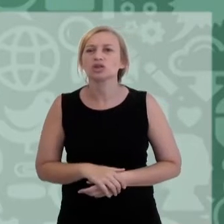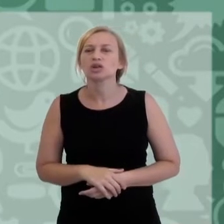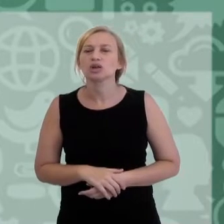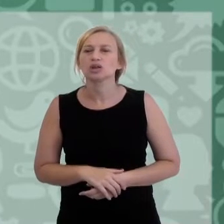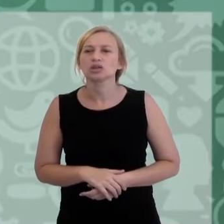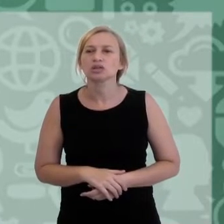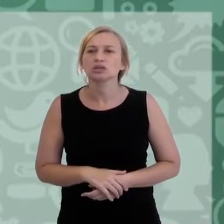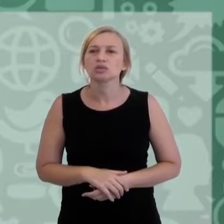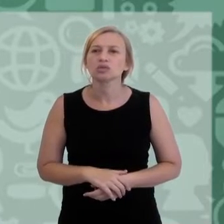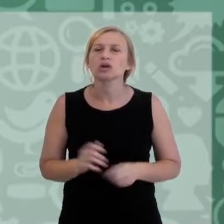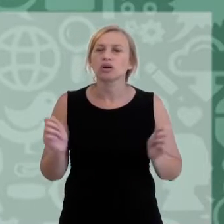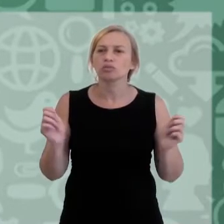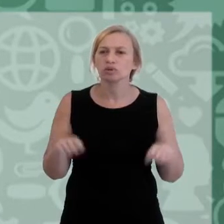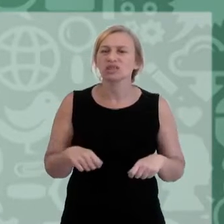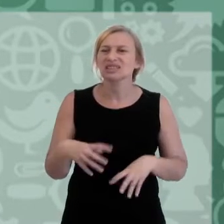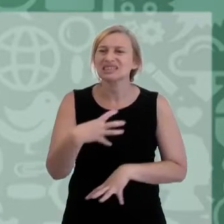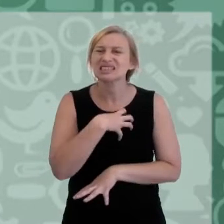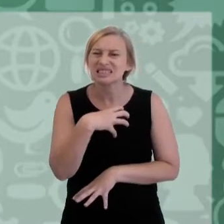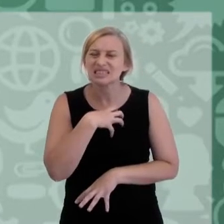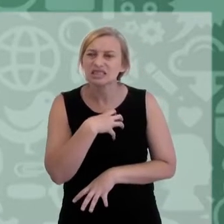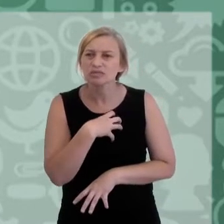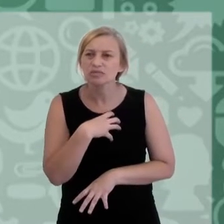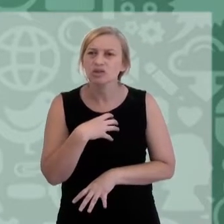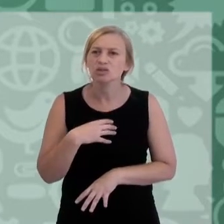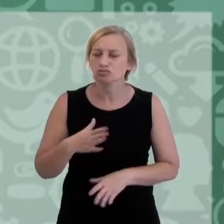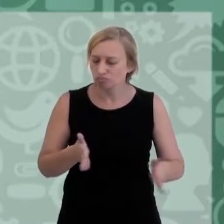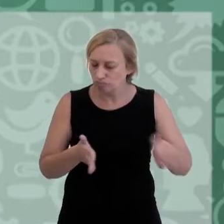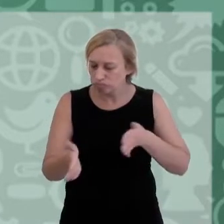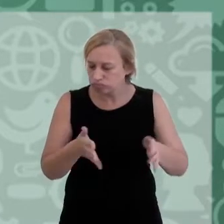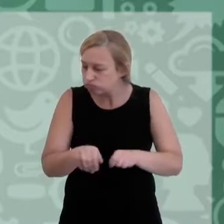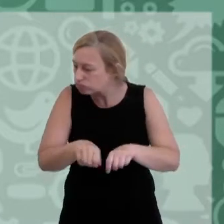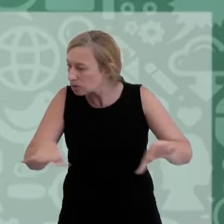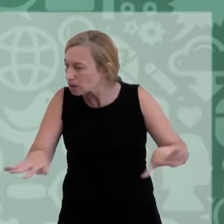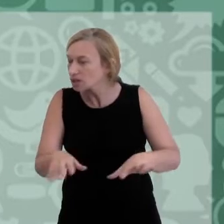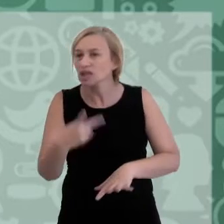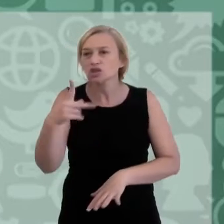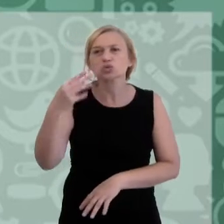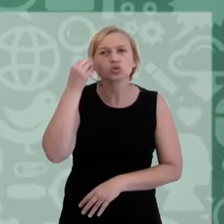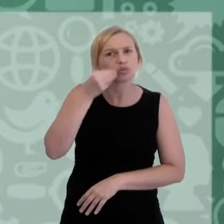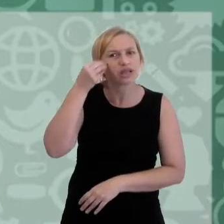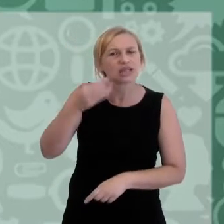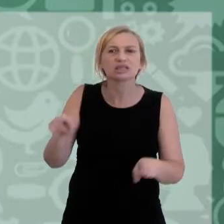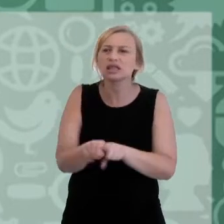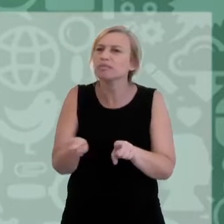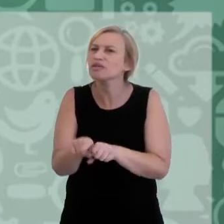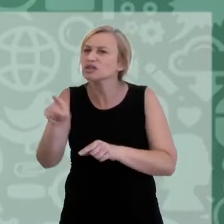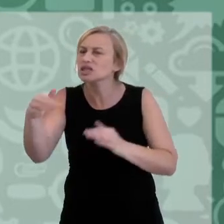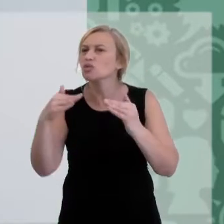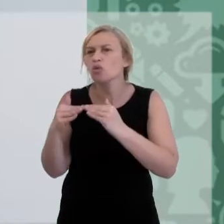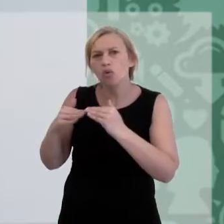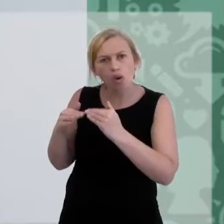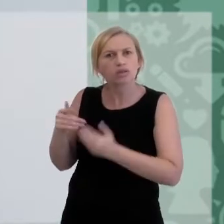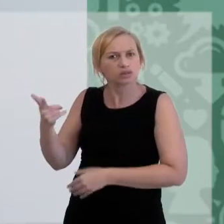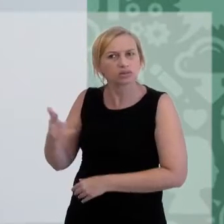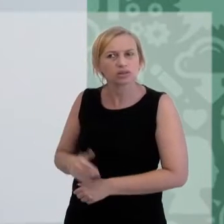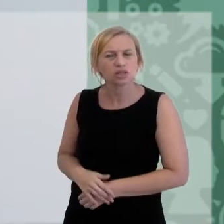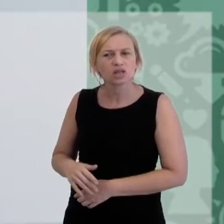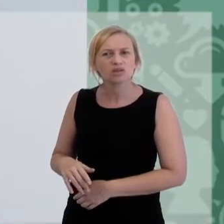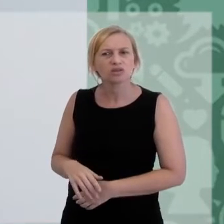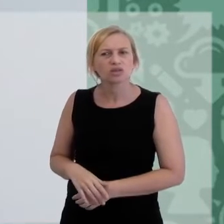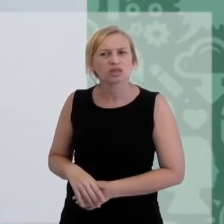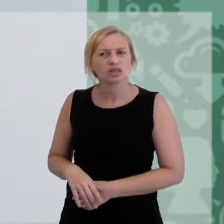né, sobre a potencialização desses sentimentos durante a pandemia. Na sua experiência também, você concorda com isso? Acho